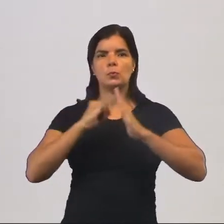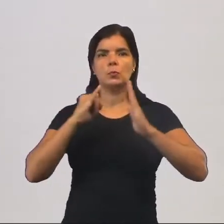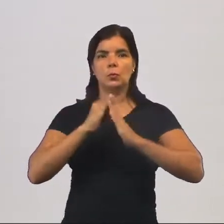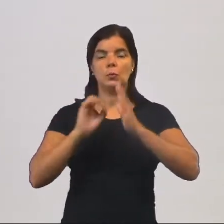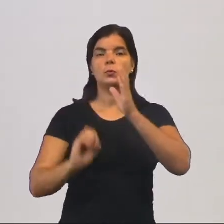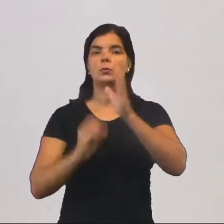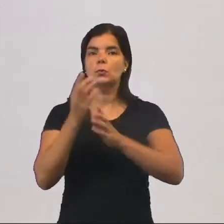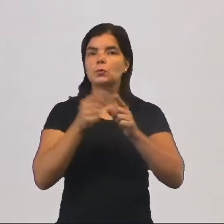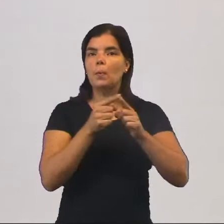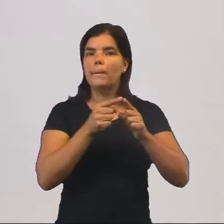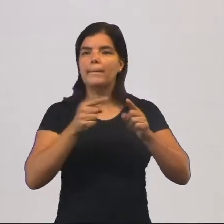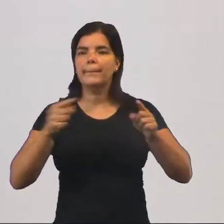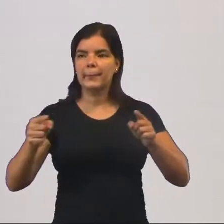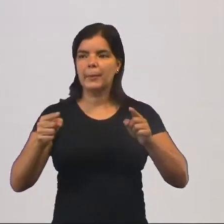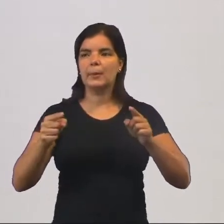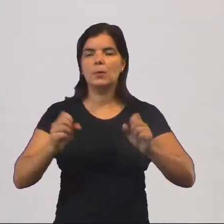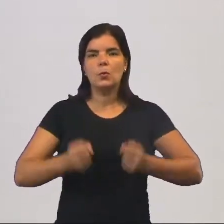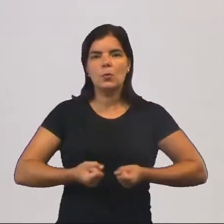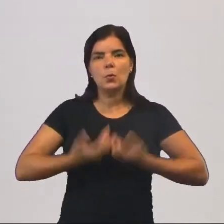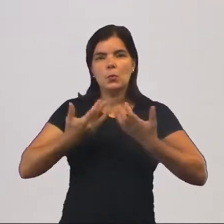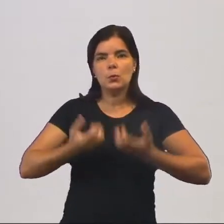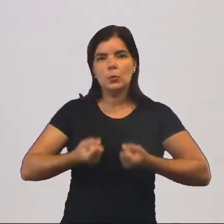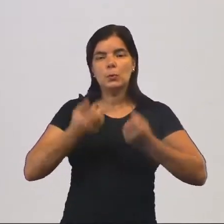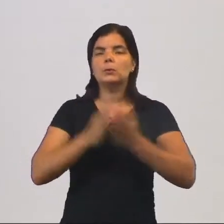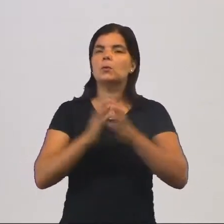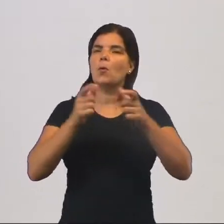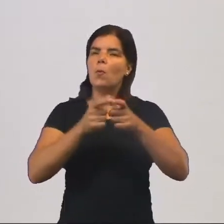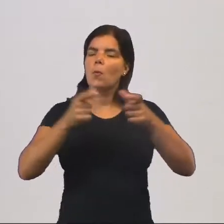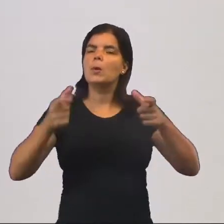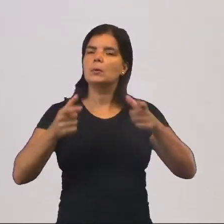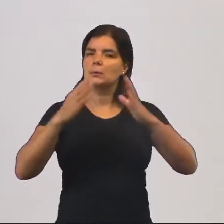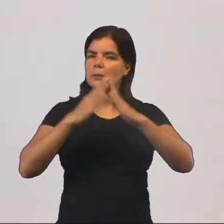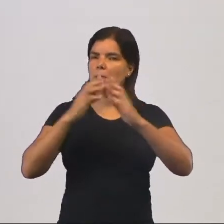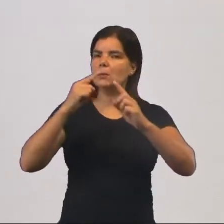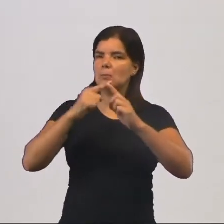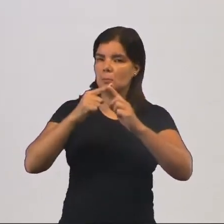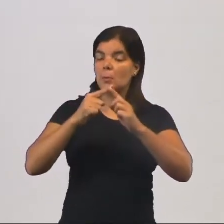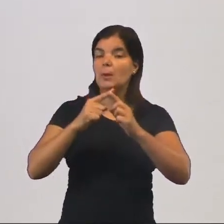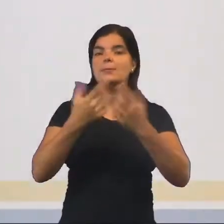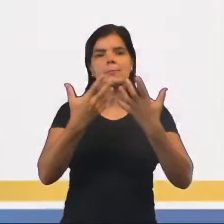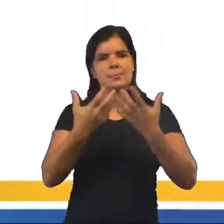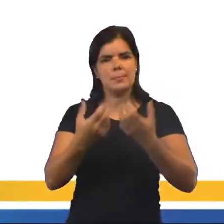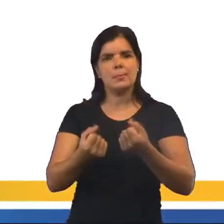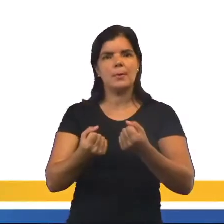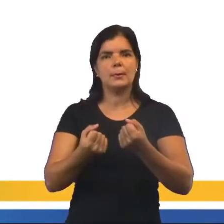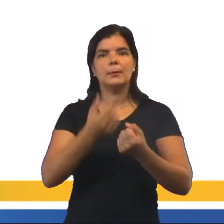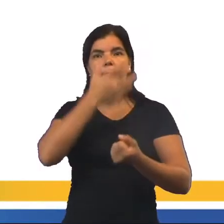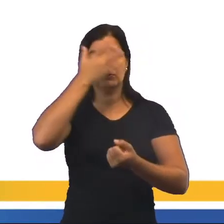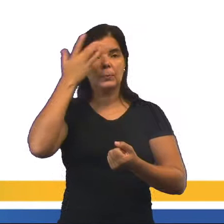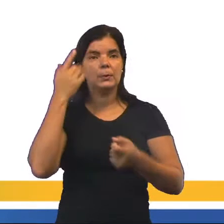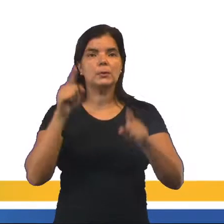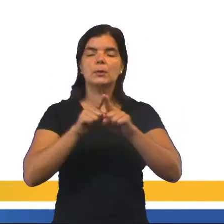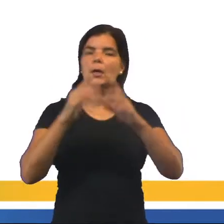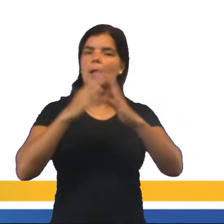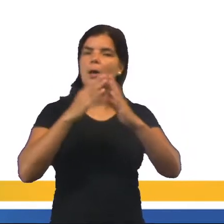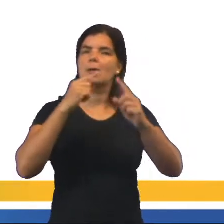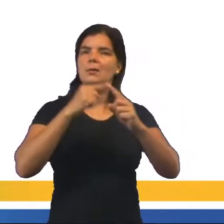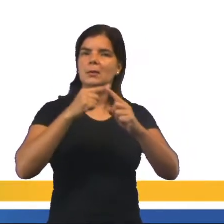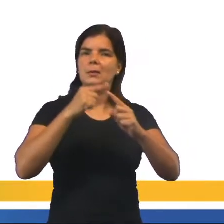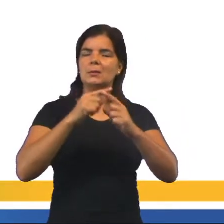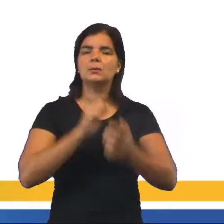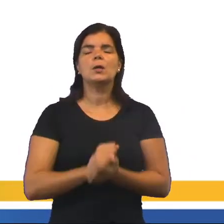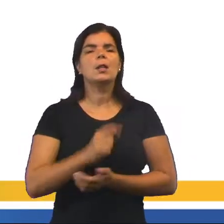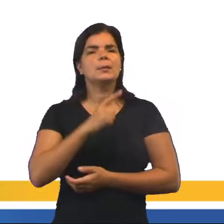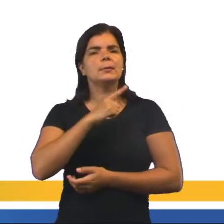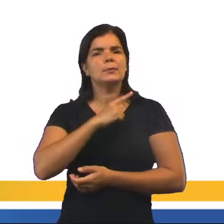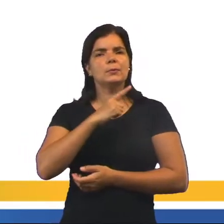instituição. Além disso, o catolicismo foi ganhando vários adeptos. A Igreja Católica